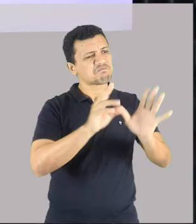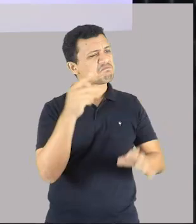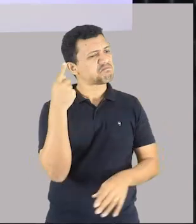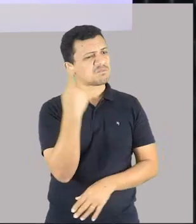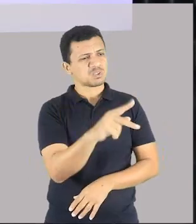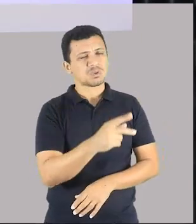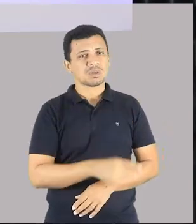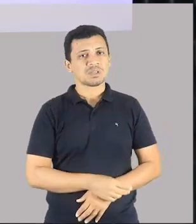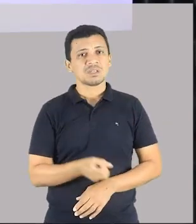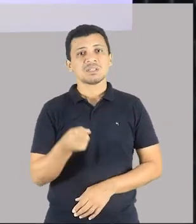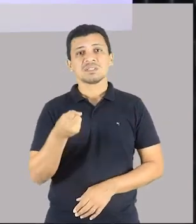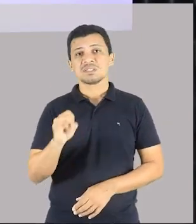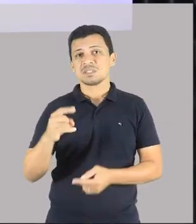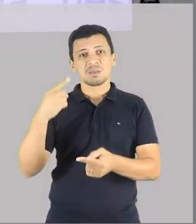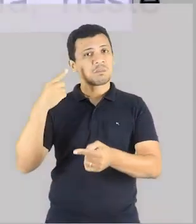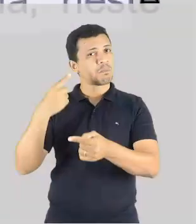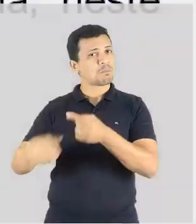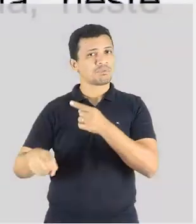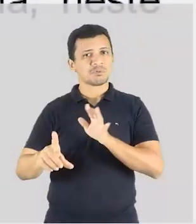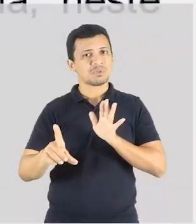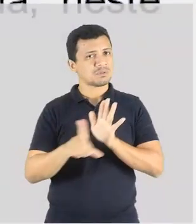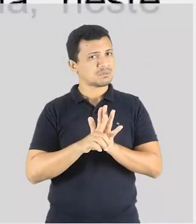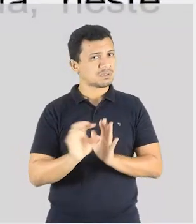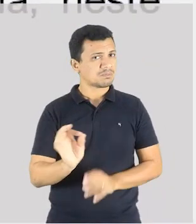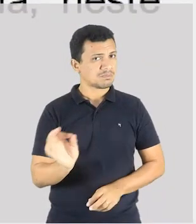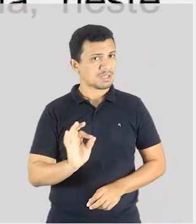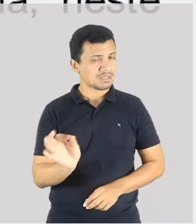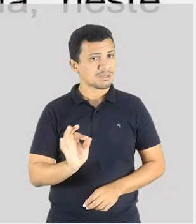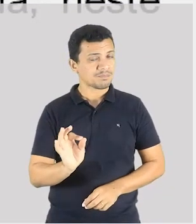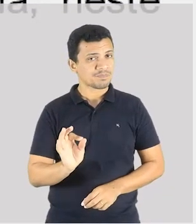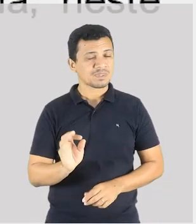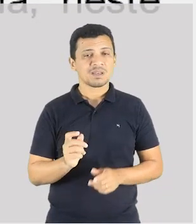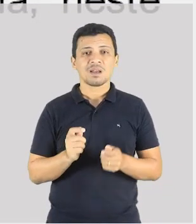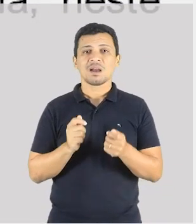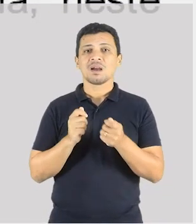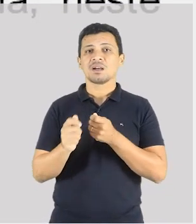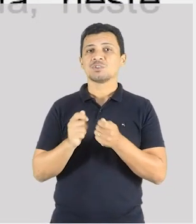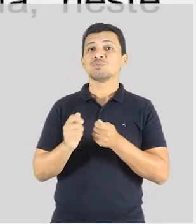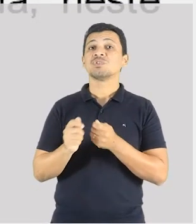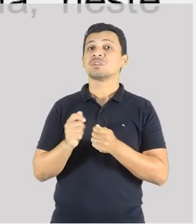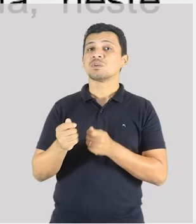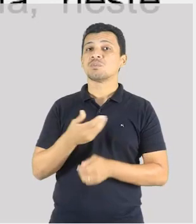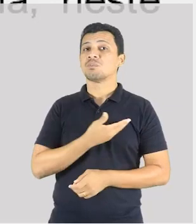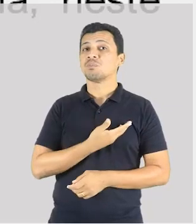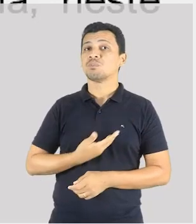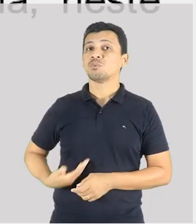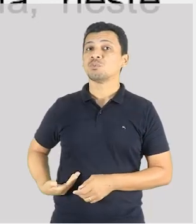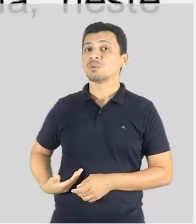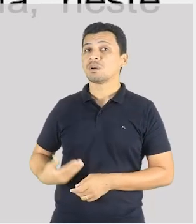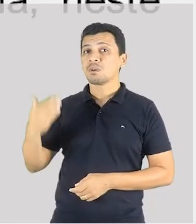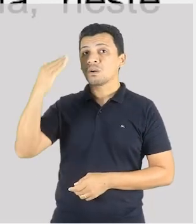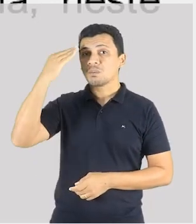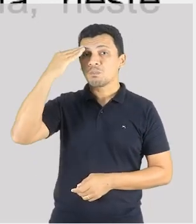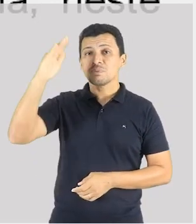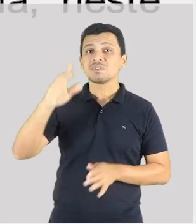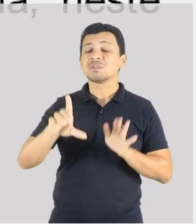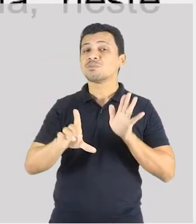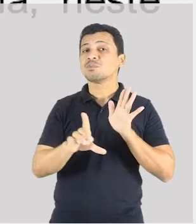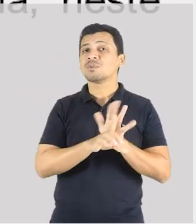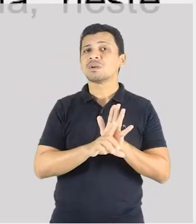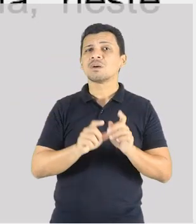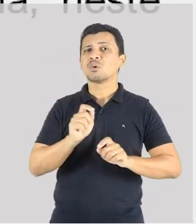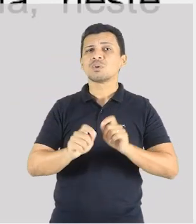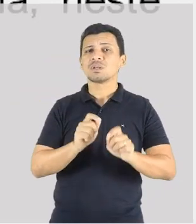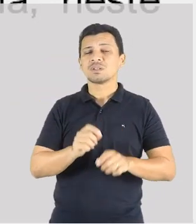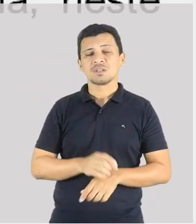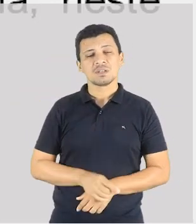se não for proibido por lei, a administração pública no seu princípio da legalidade, vai dizer que